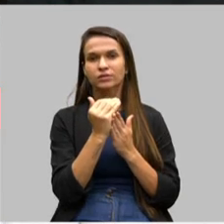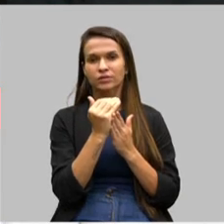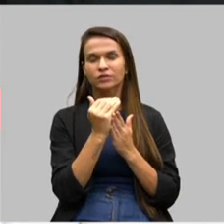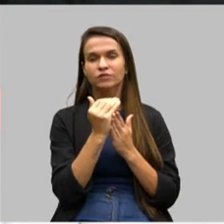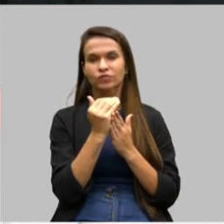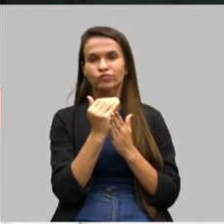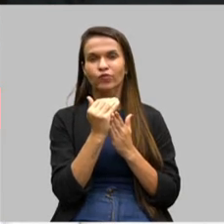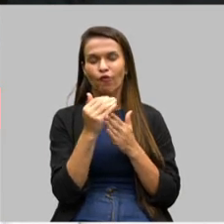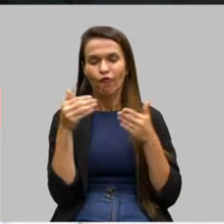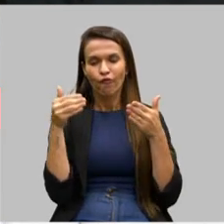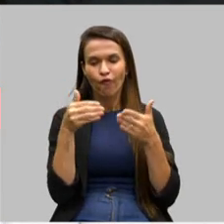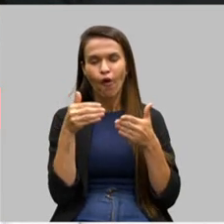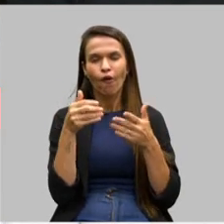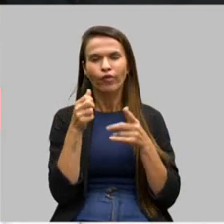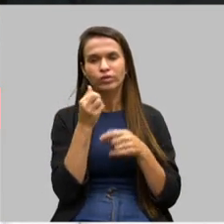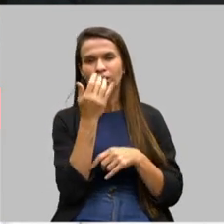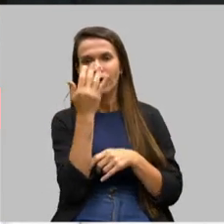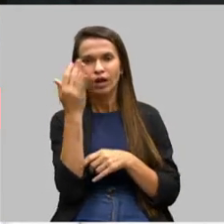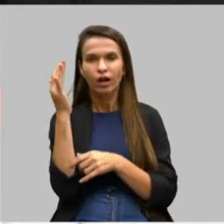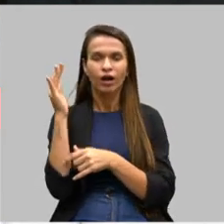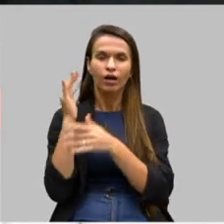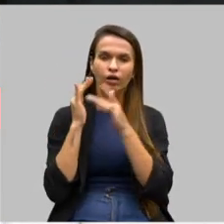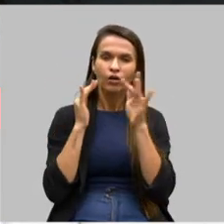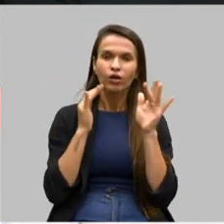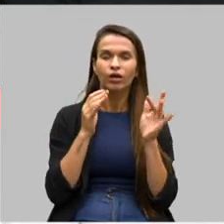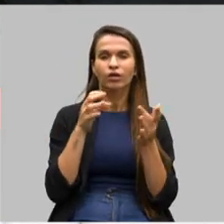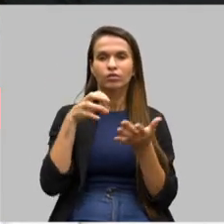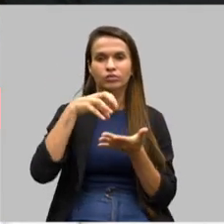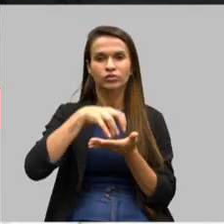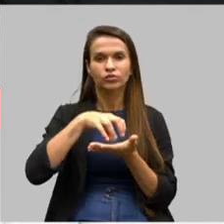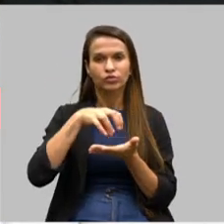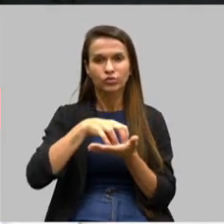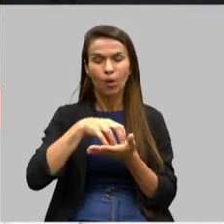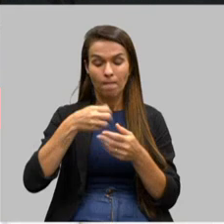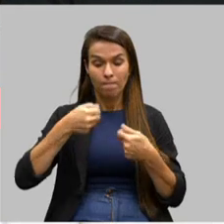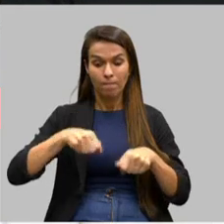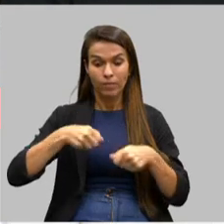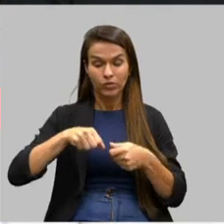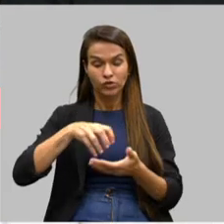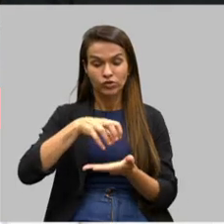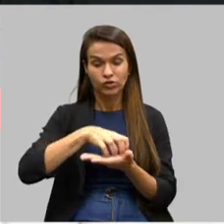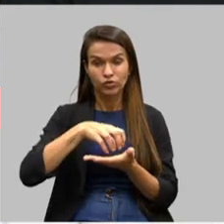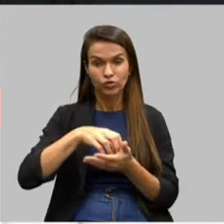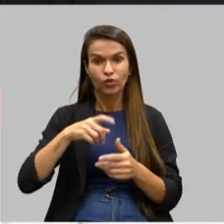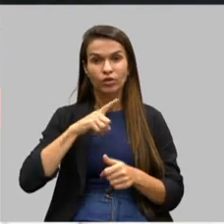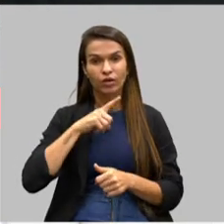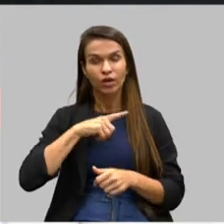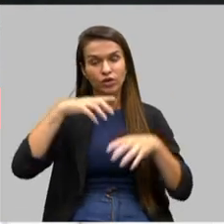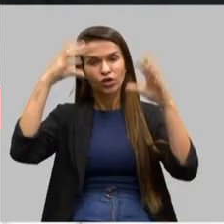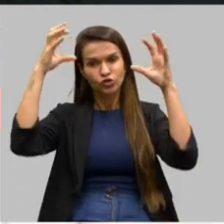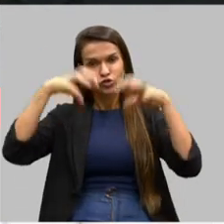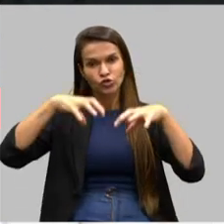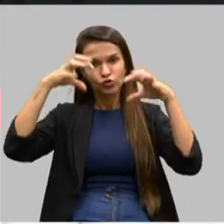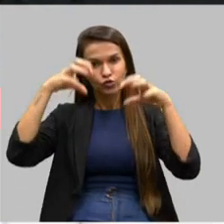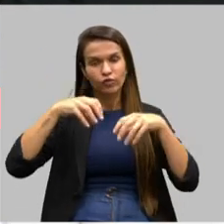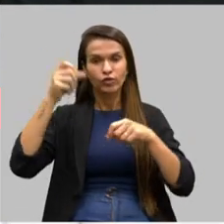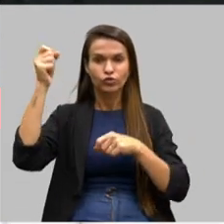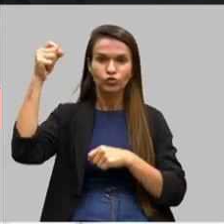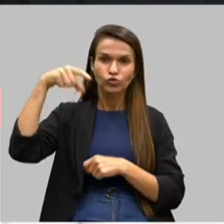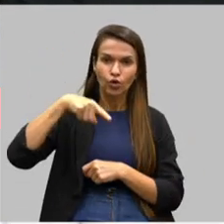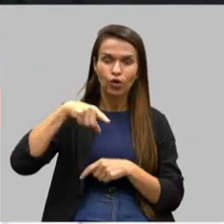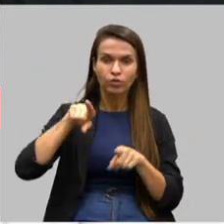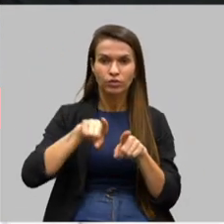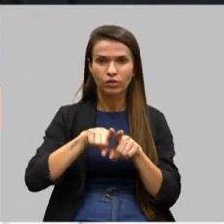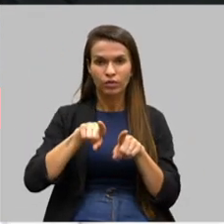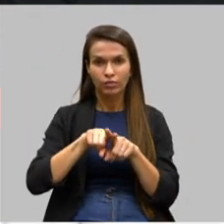ênfase pela natureza do setor, pela necessidade que o setor tem, tanto da chuva quanto do sol. Então,